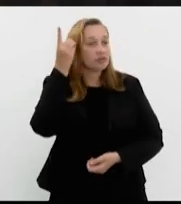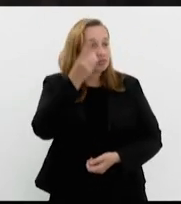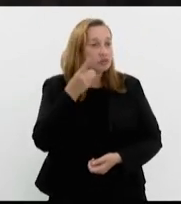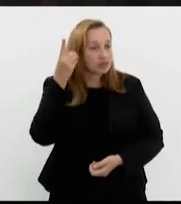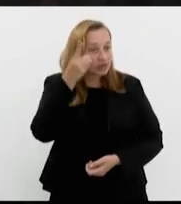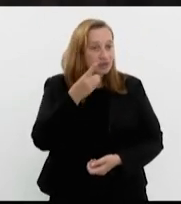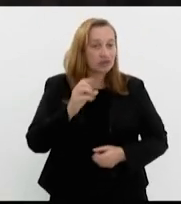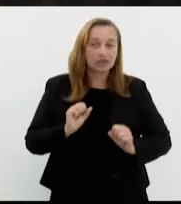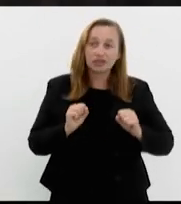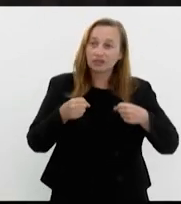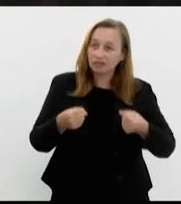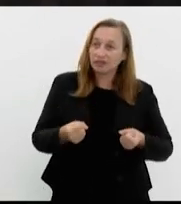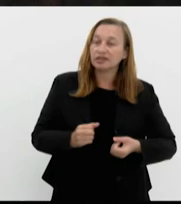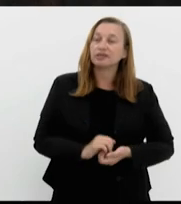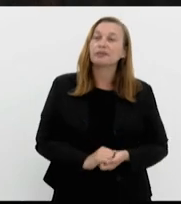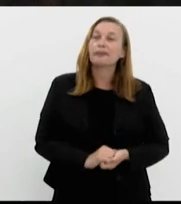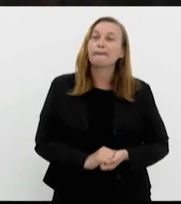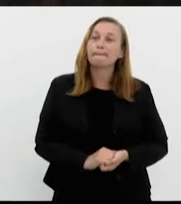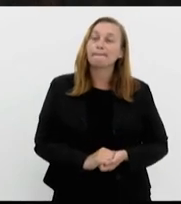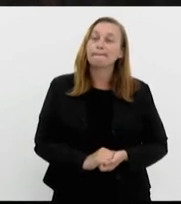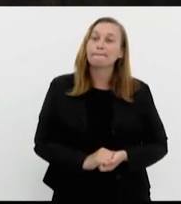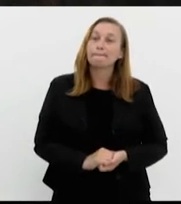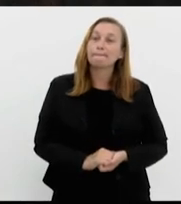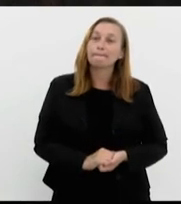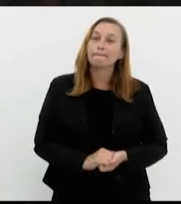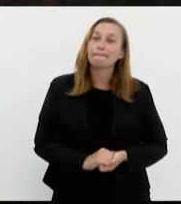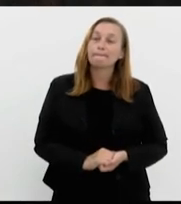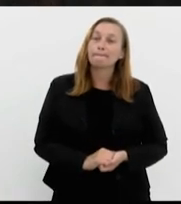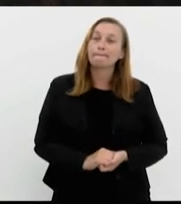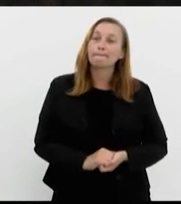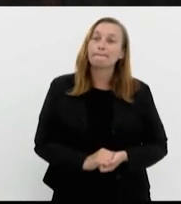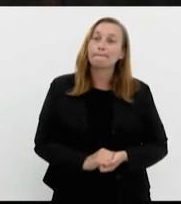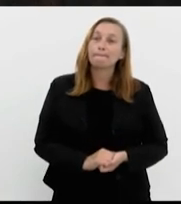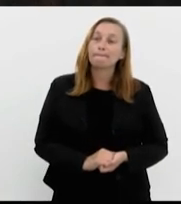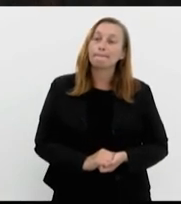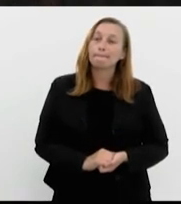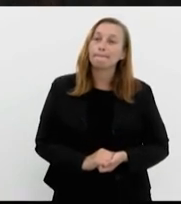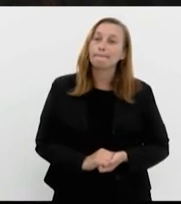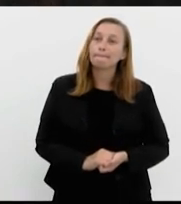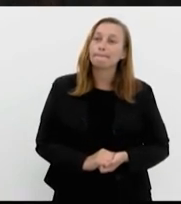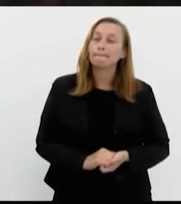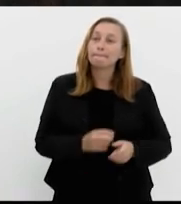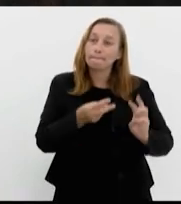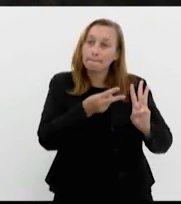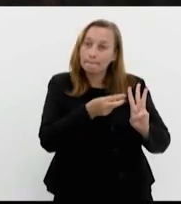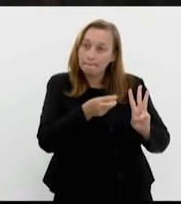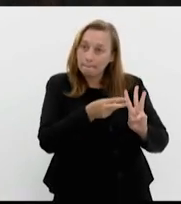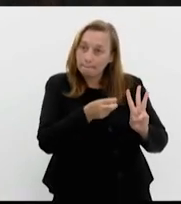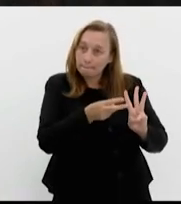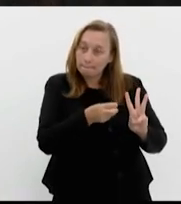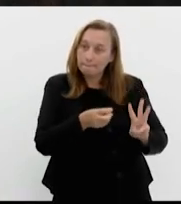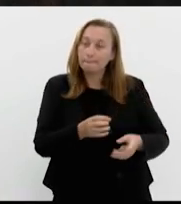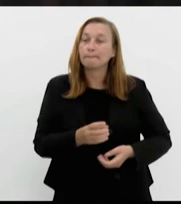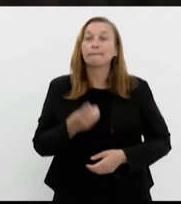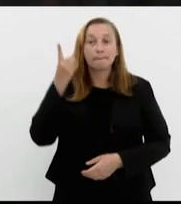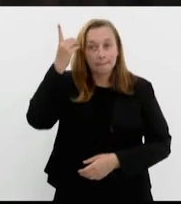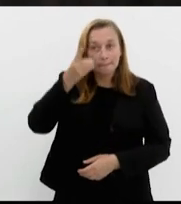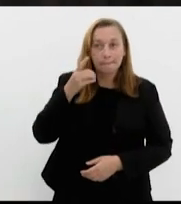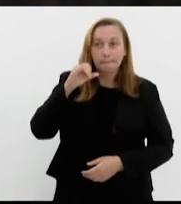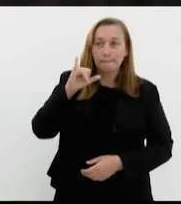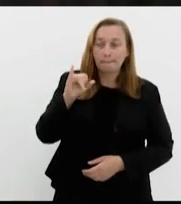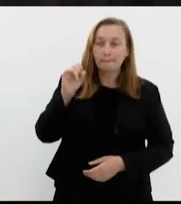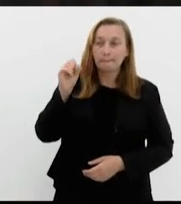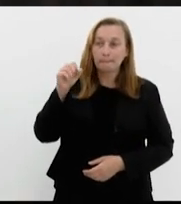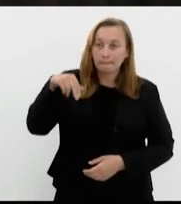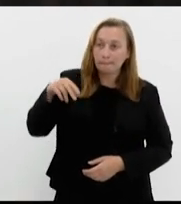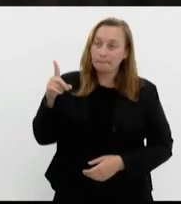deputadas que defendem e são da ancestralidade indígena, como é a deputada Índia